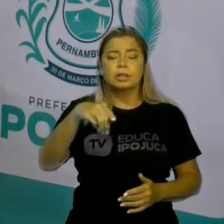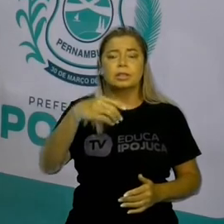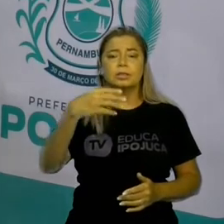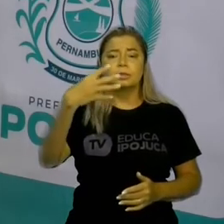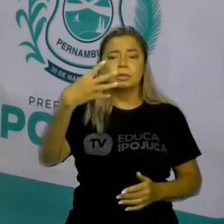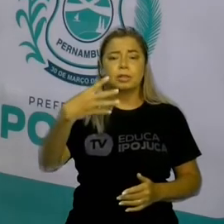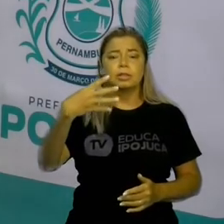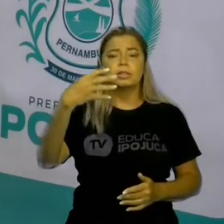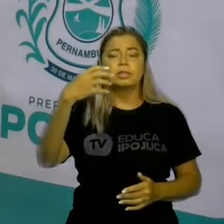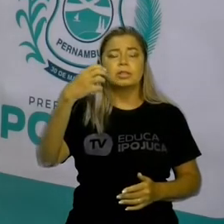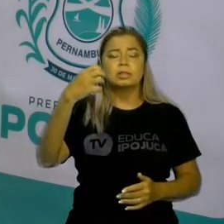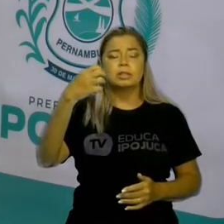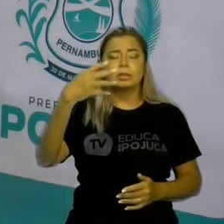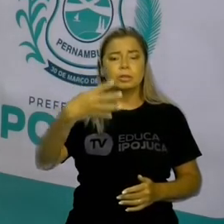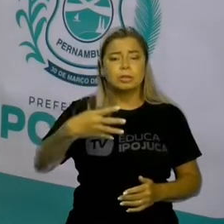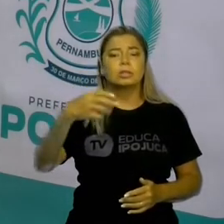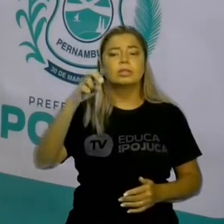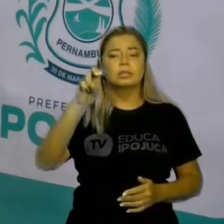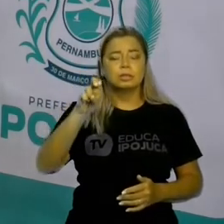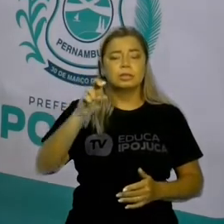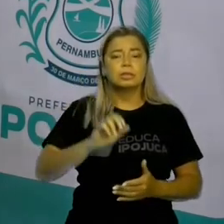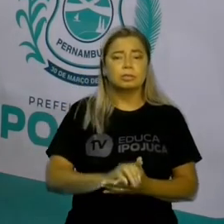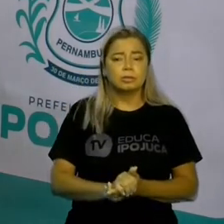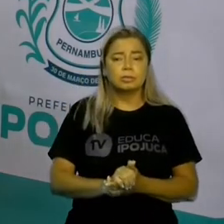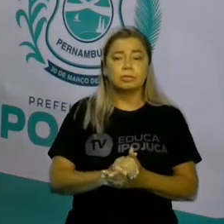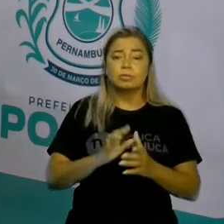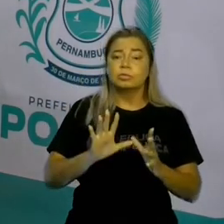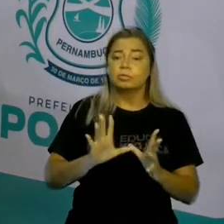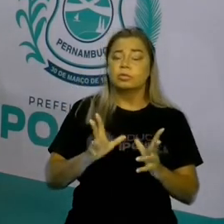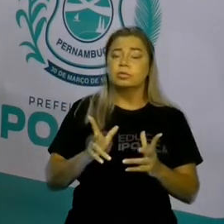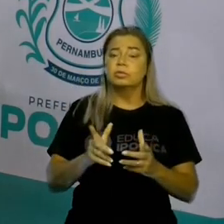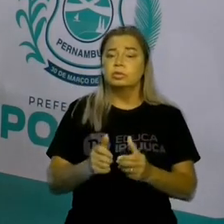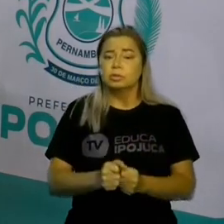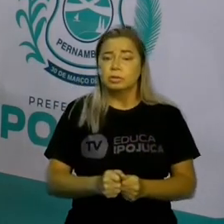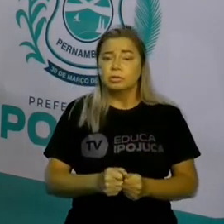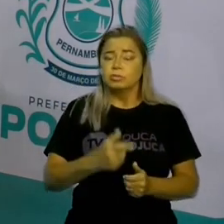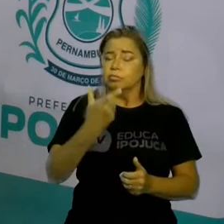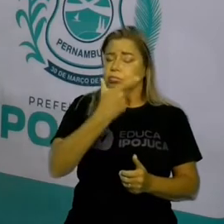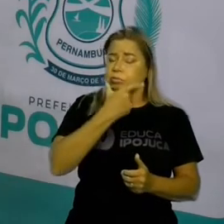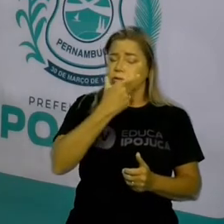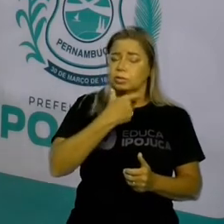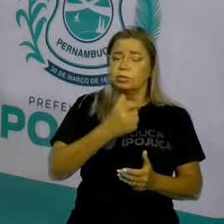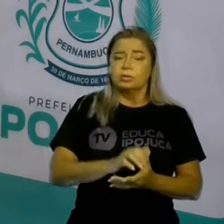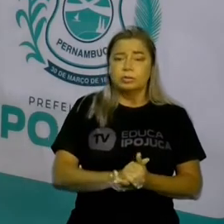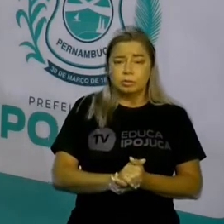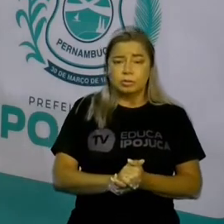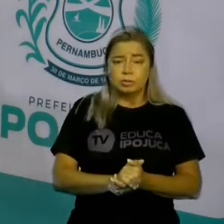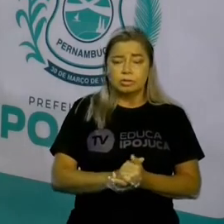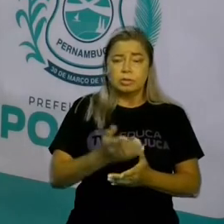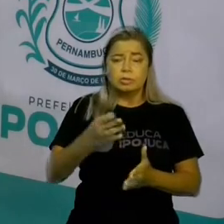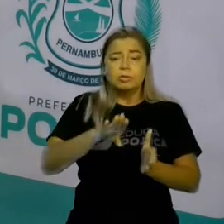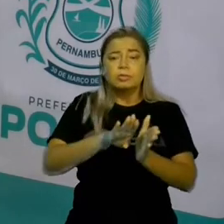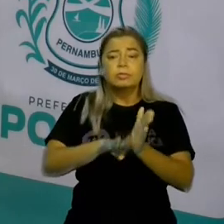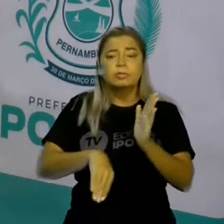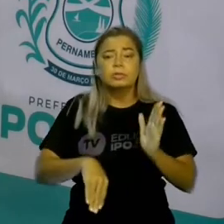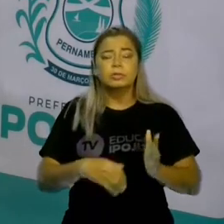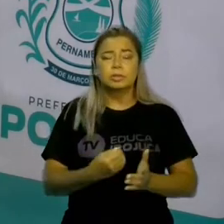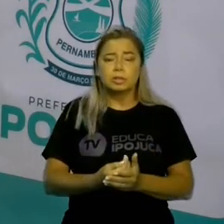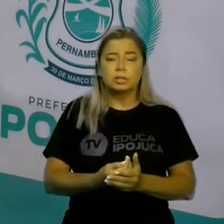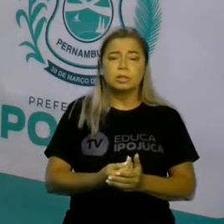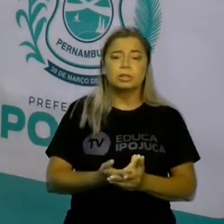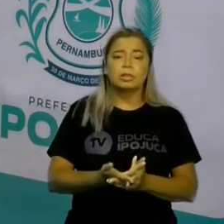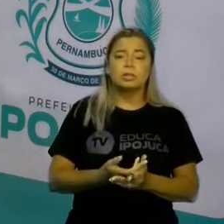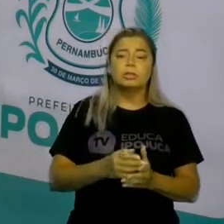13.745. Do total de frutas, que nós já conhecemos o valor, a gente vai apenas retirar o total